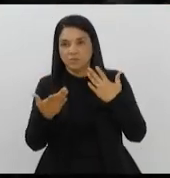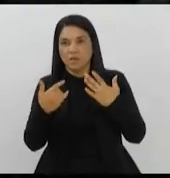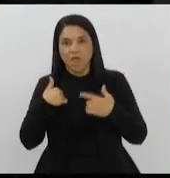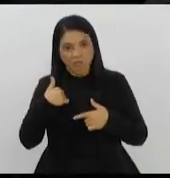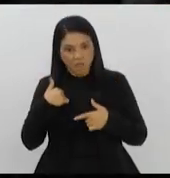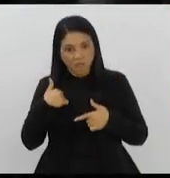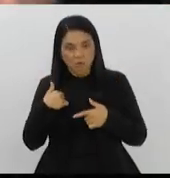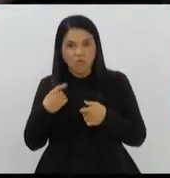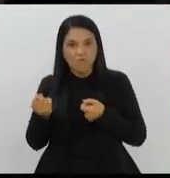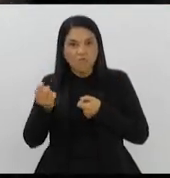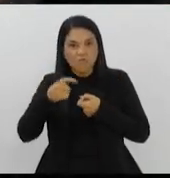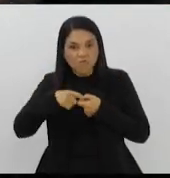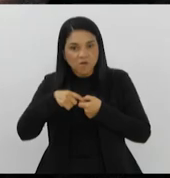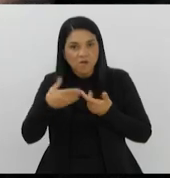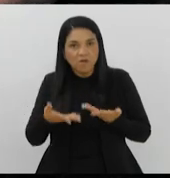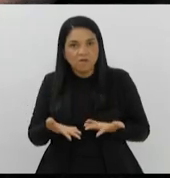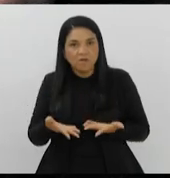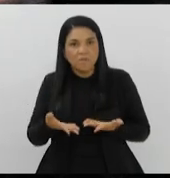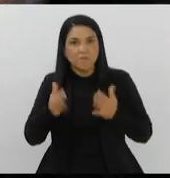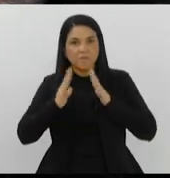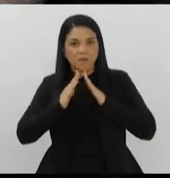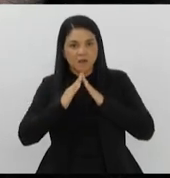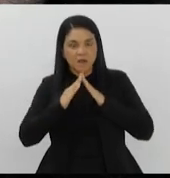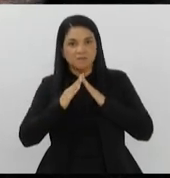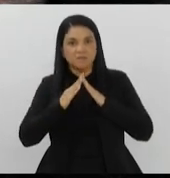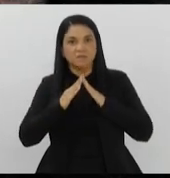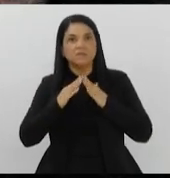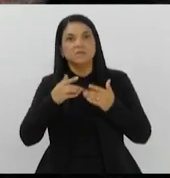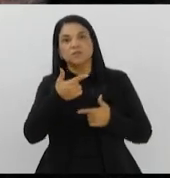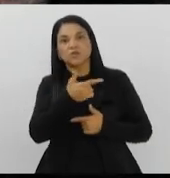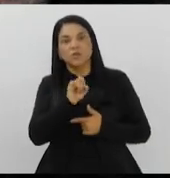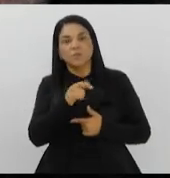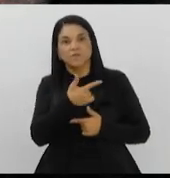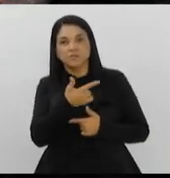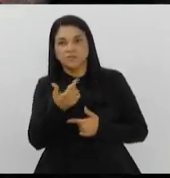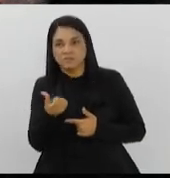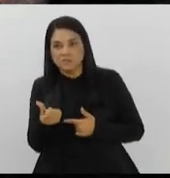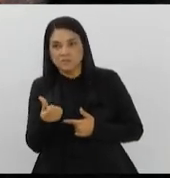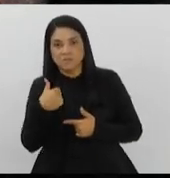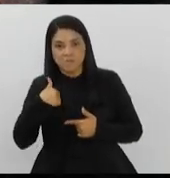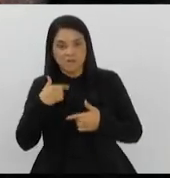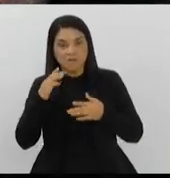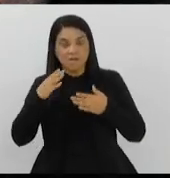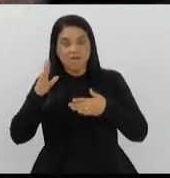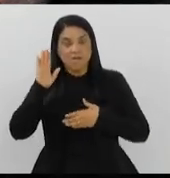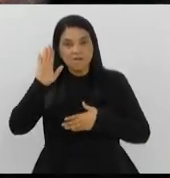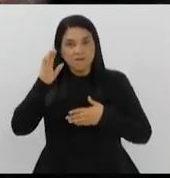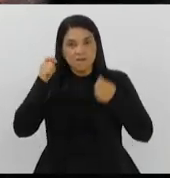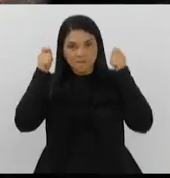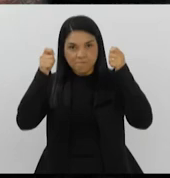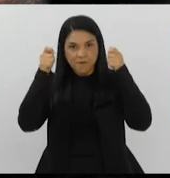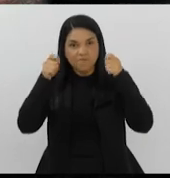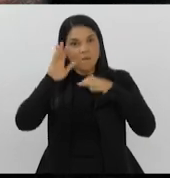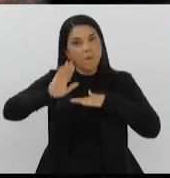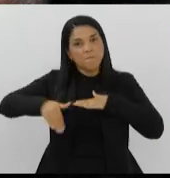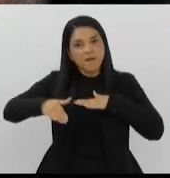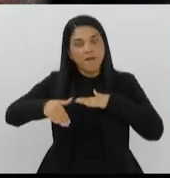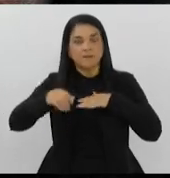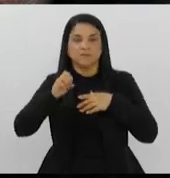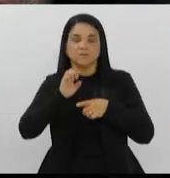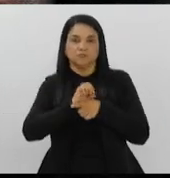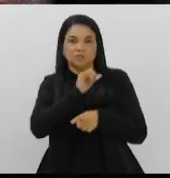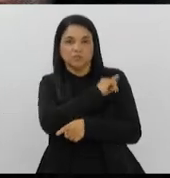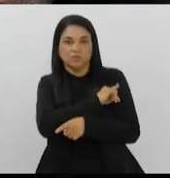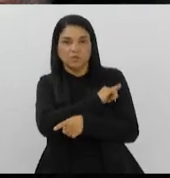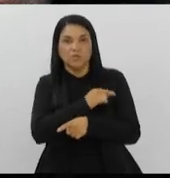aqui para casa em 26. E eu fiz a minha campanha, que é uma das campanhas mais baratas do Rio de Janeiro, através da rede social, onde falavam que eu não ia chegar nem a 15 mil